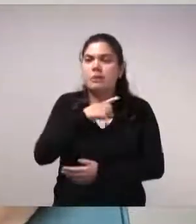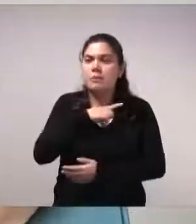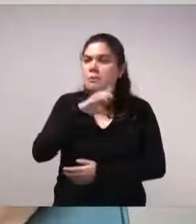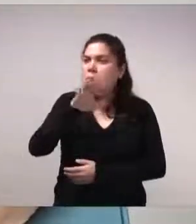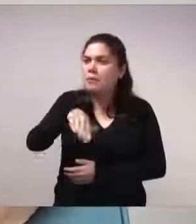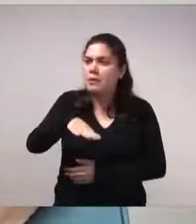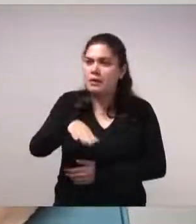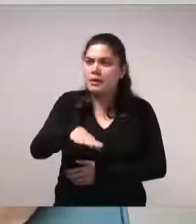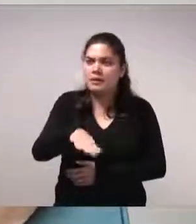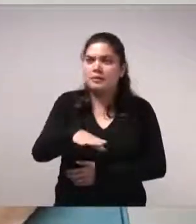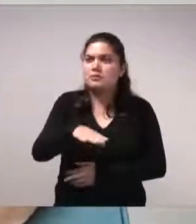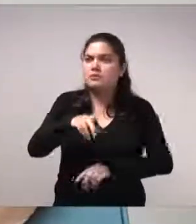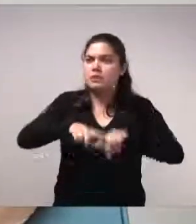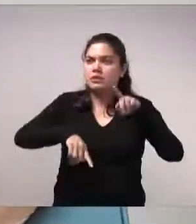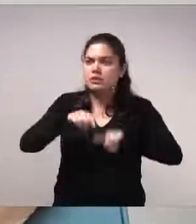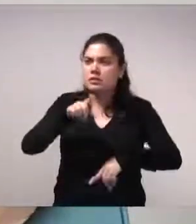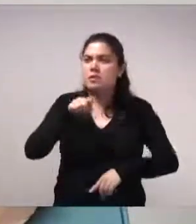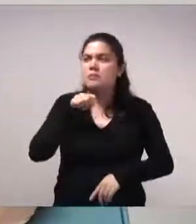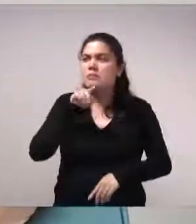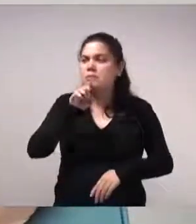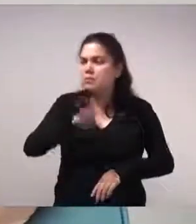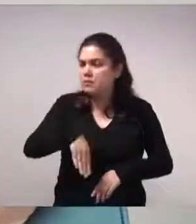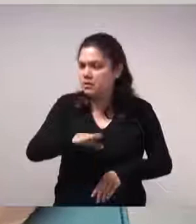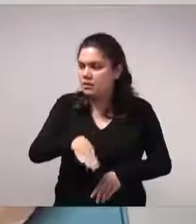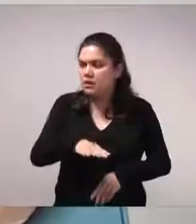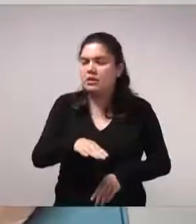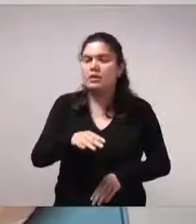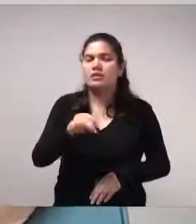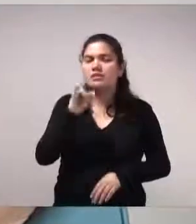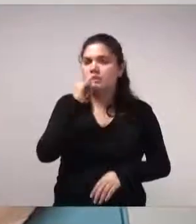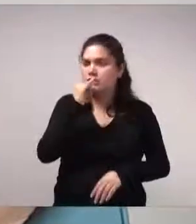consumindo menos recursos naturais, consumindo menos energia.